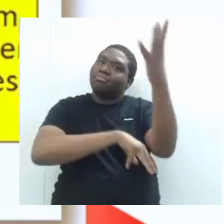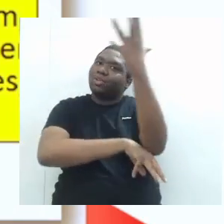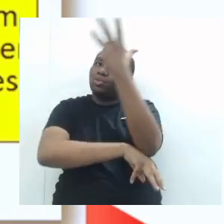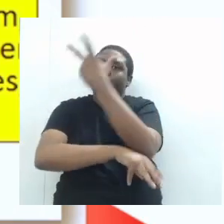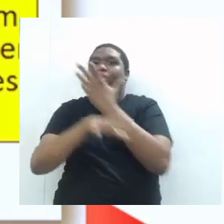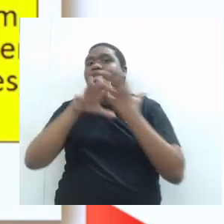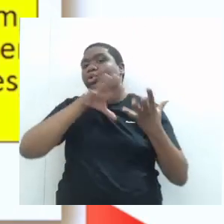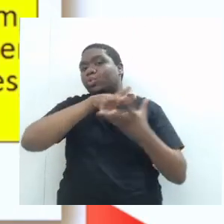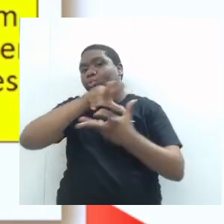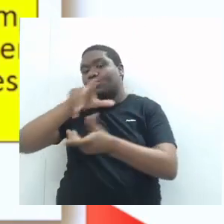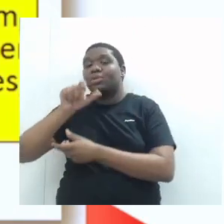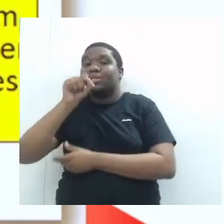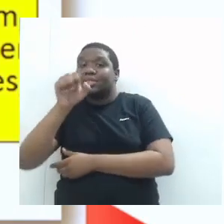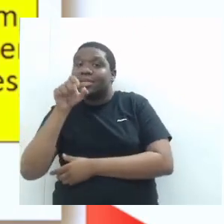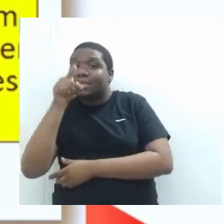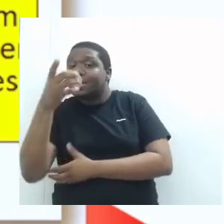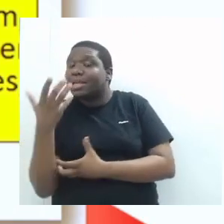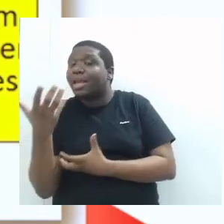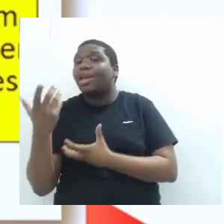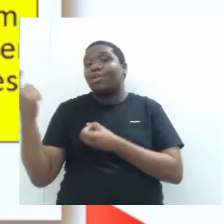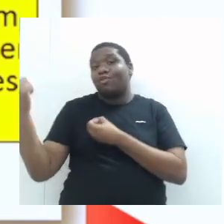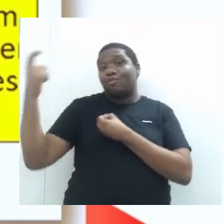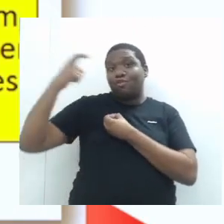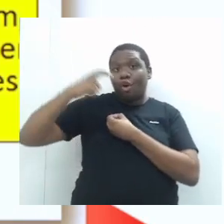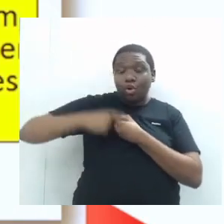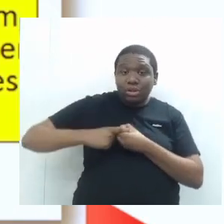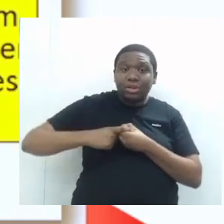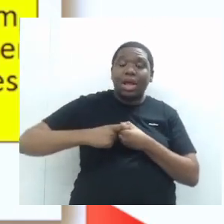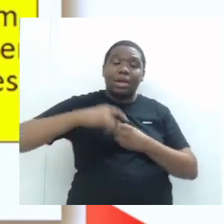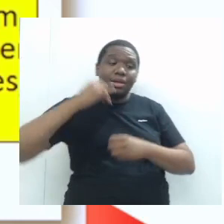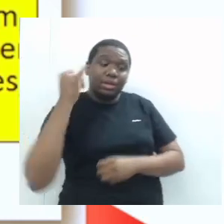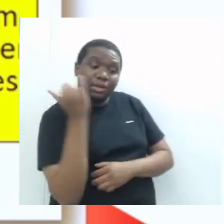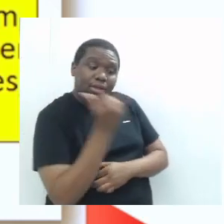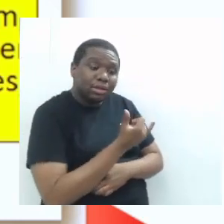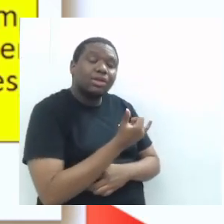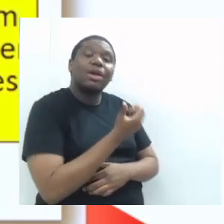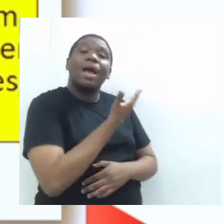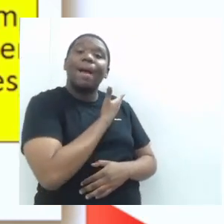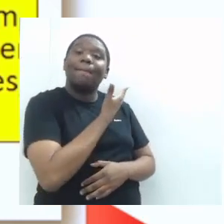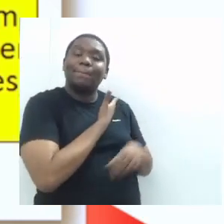decida voltar à caverna para revelar aos seus antigos